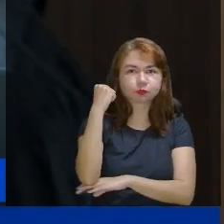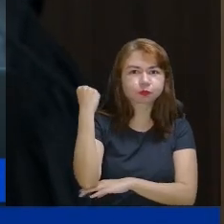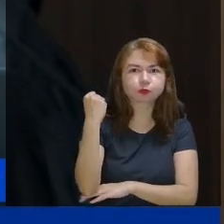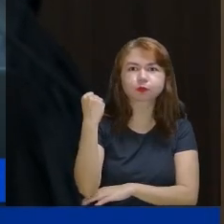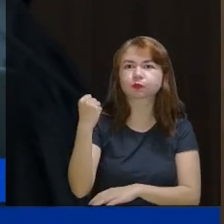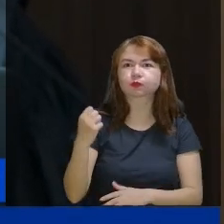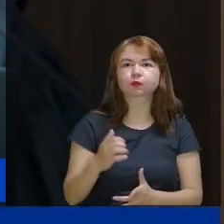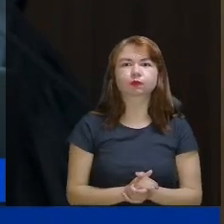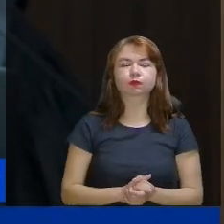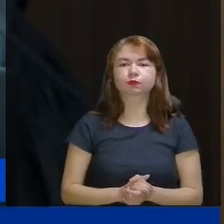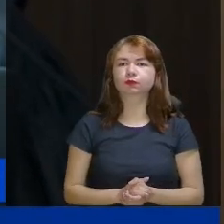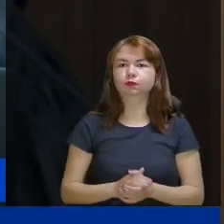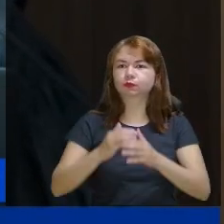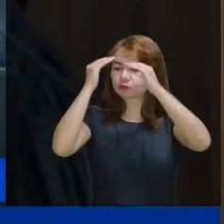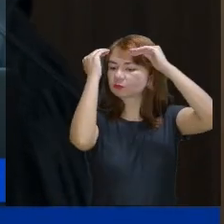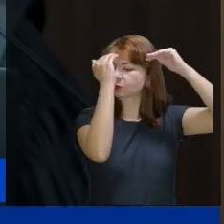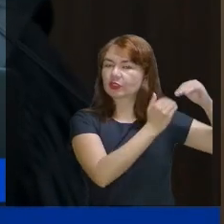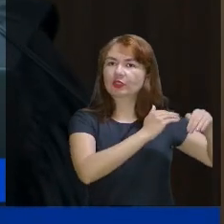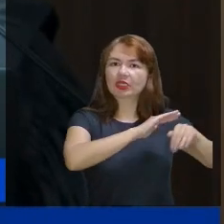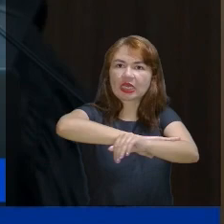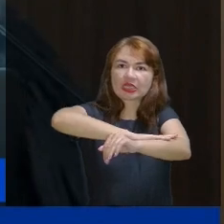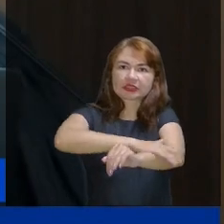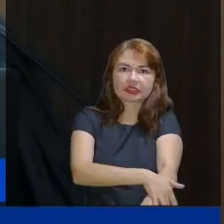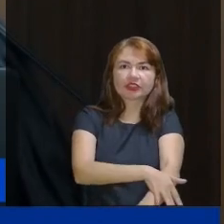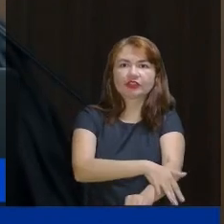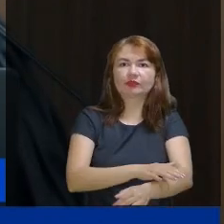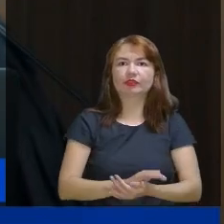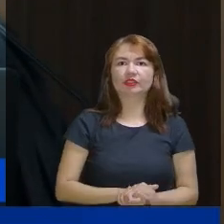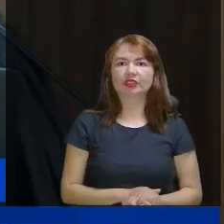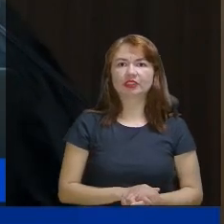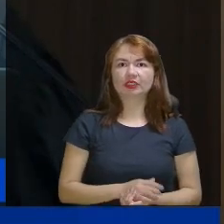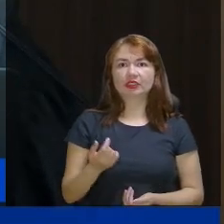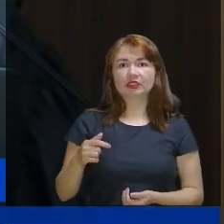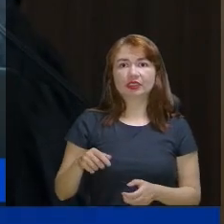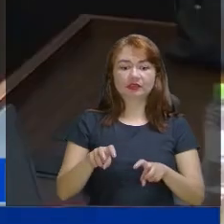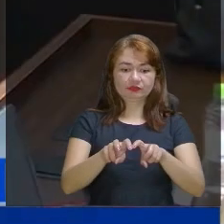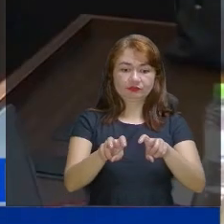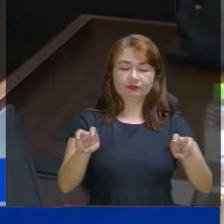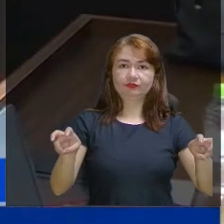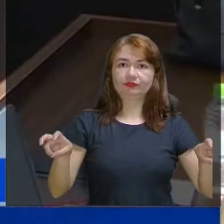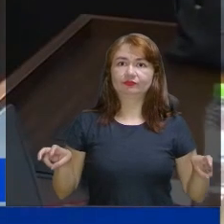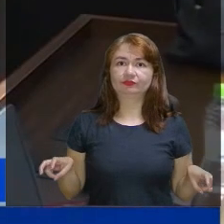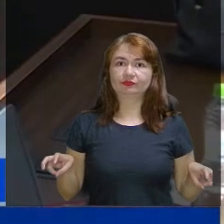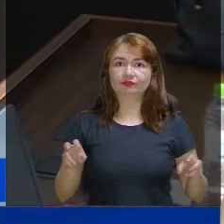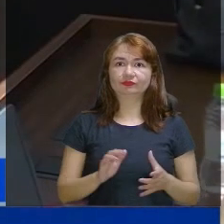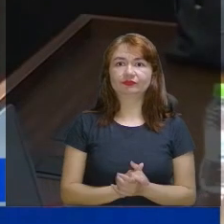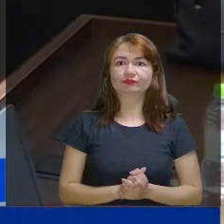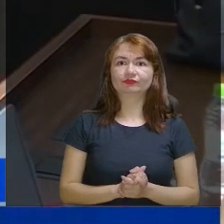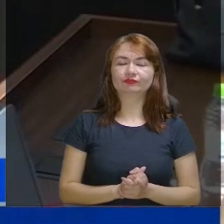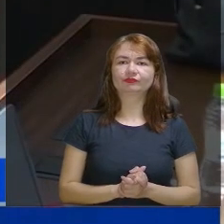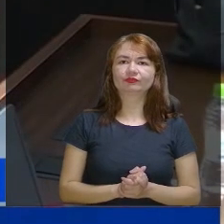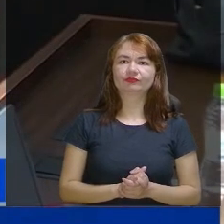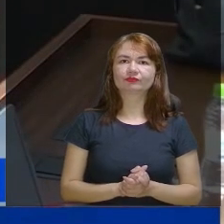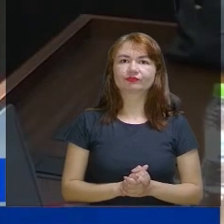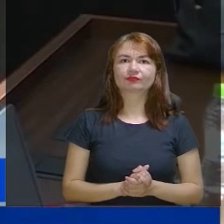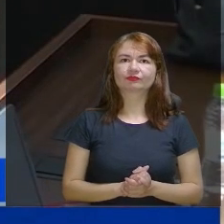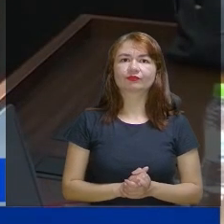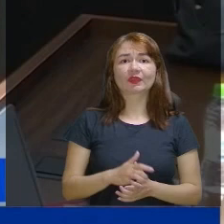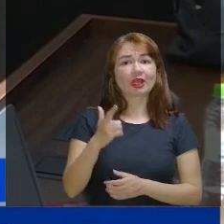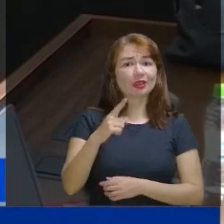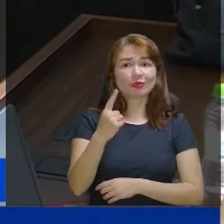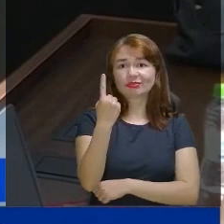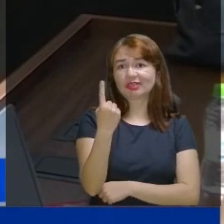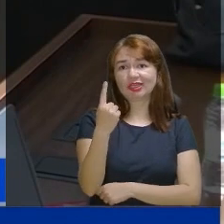desrespeito e de racismo. Vocês podem ver a nossa mesa aqui hoje, seleta a mesa, não tem um